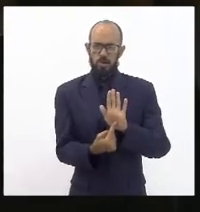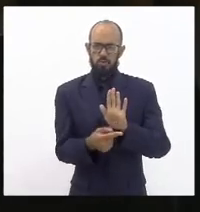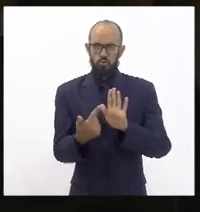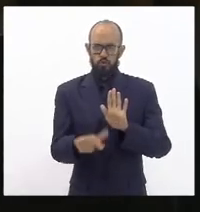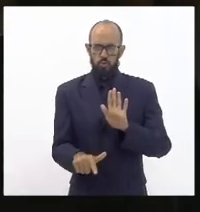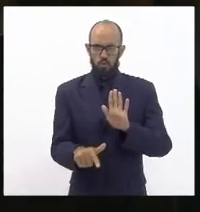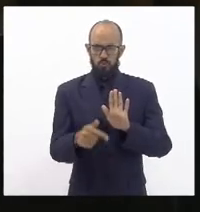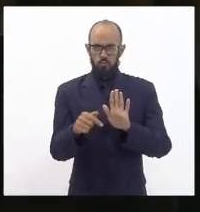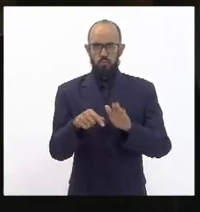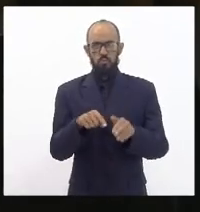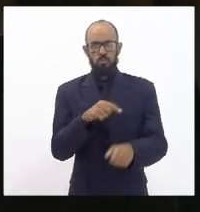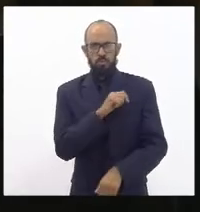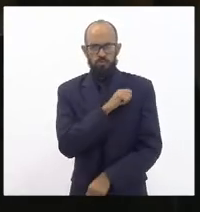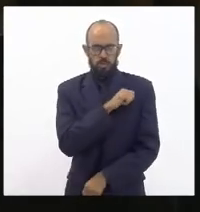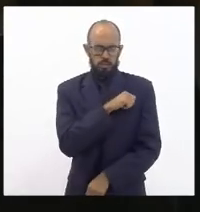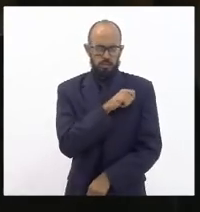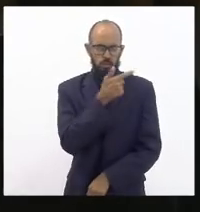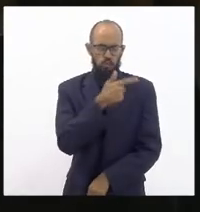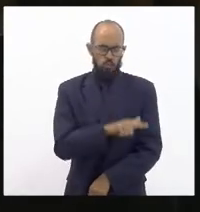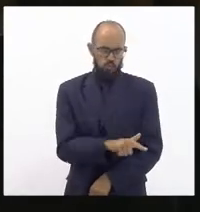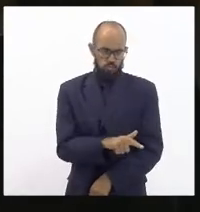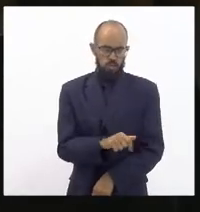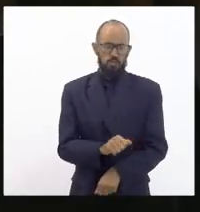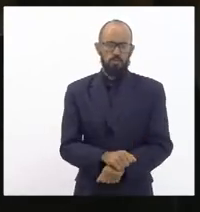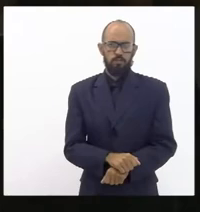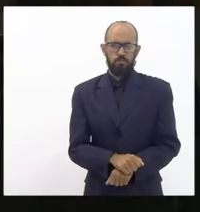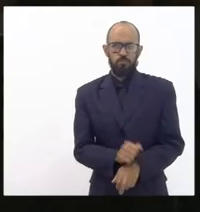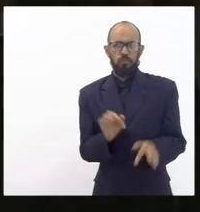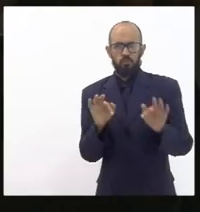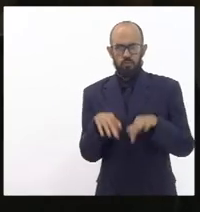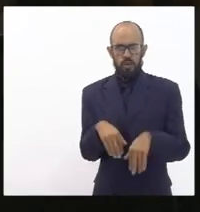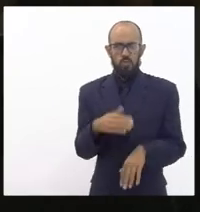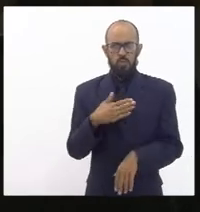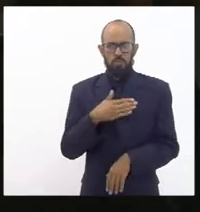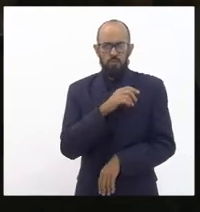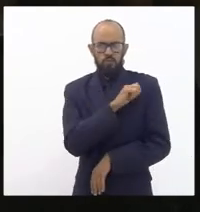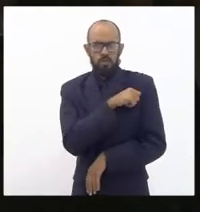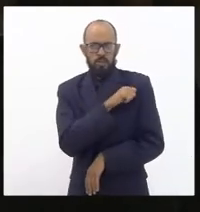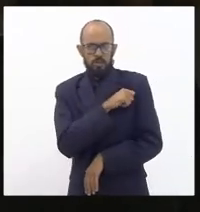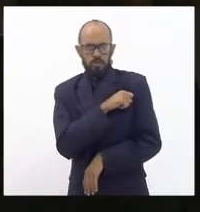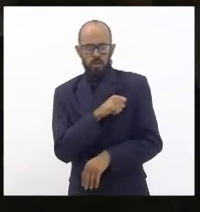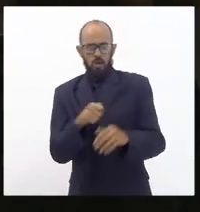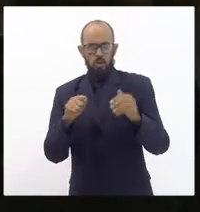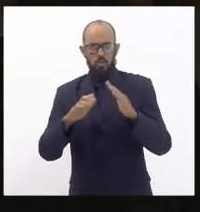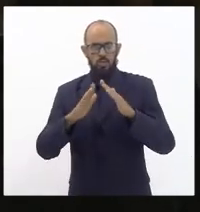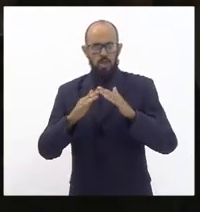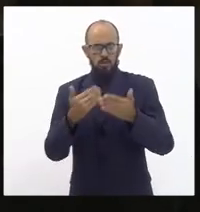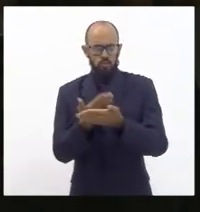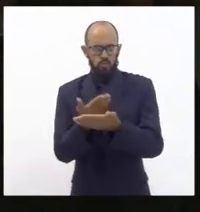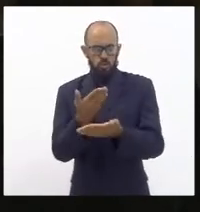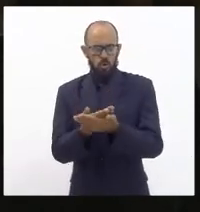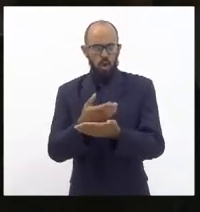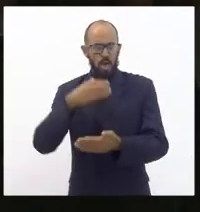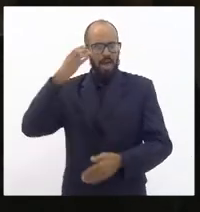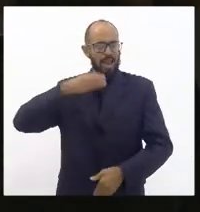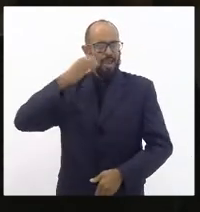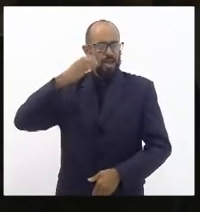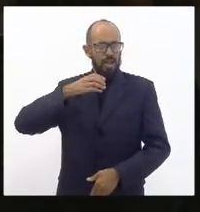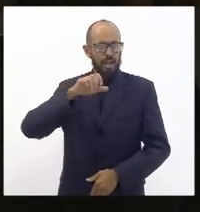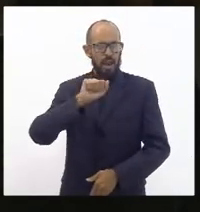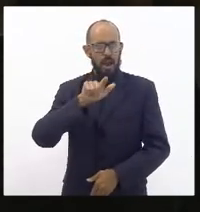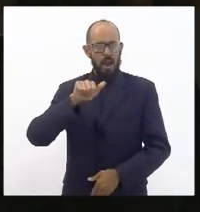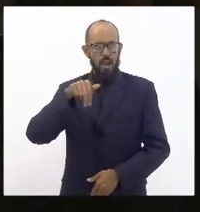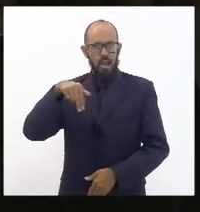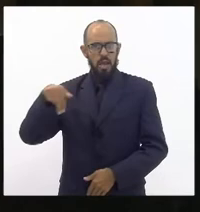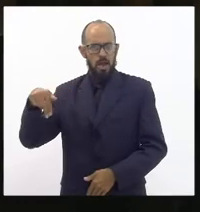uma das minhas fiscalizações no final da minha fiscalização da Escola Municipal Allan Kardec eu estive